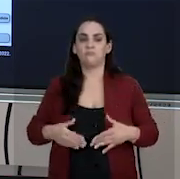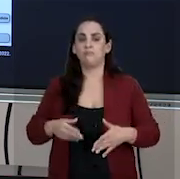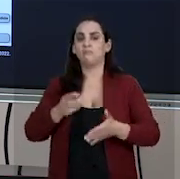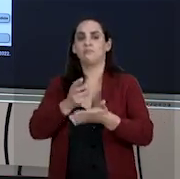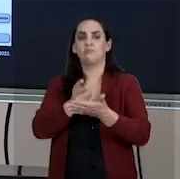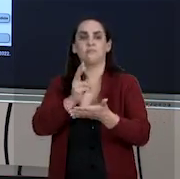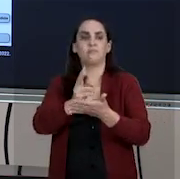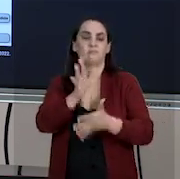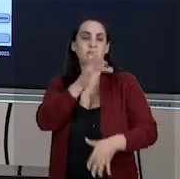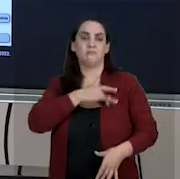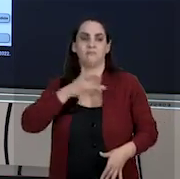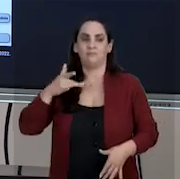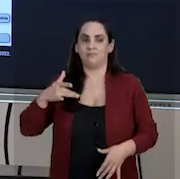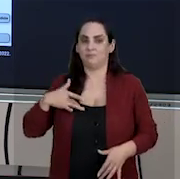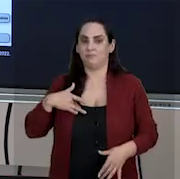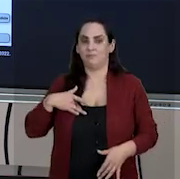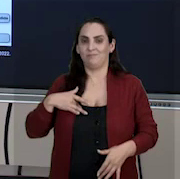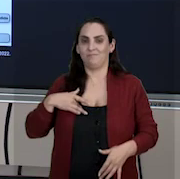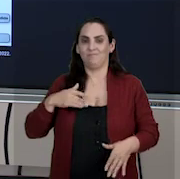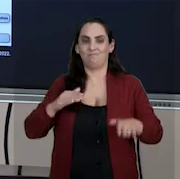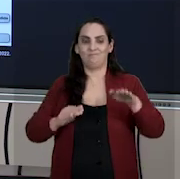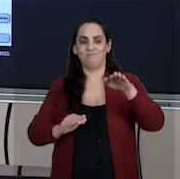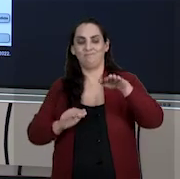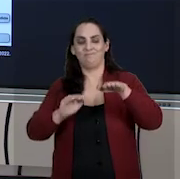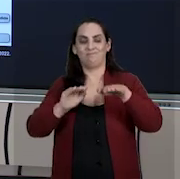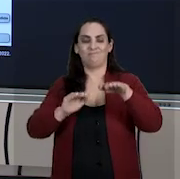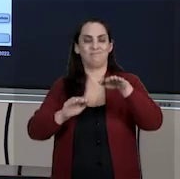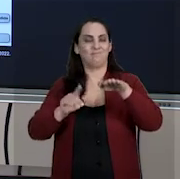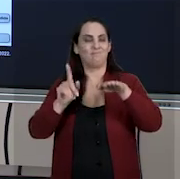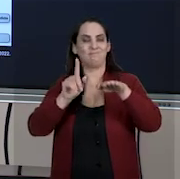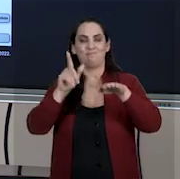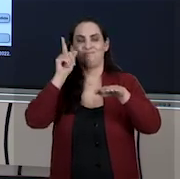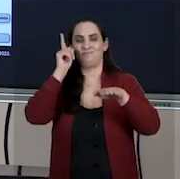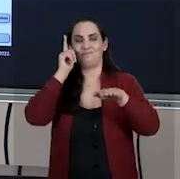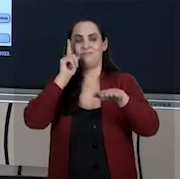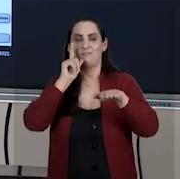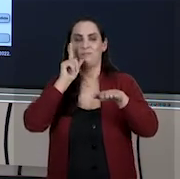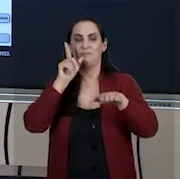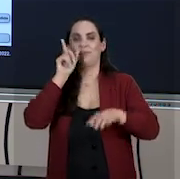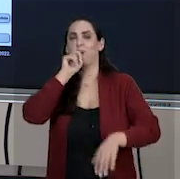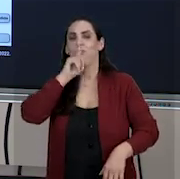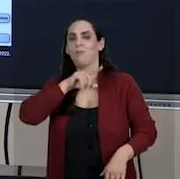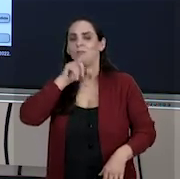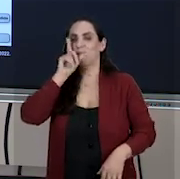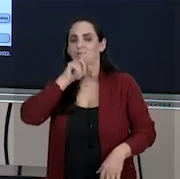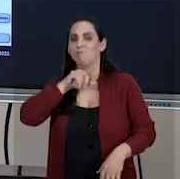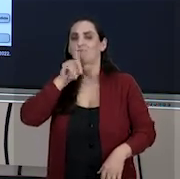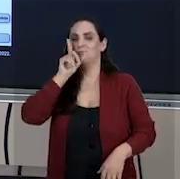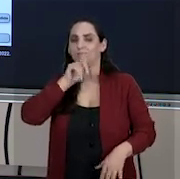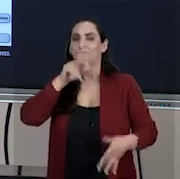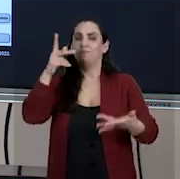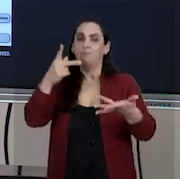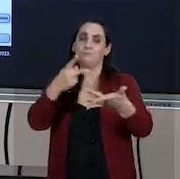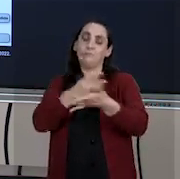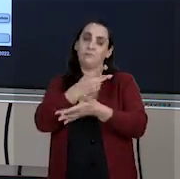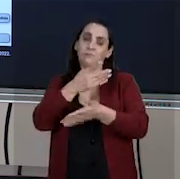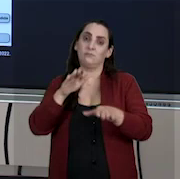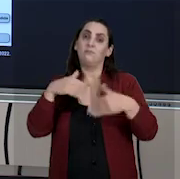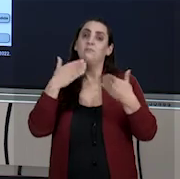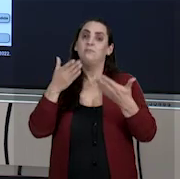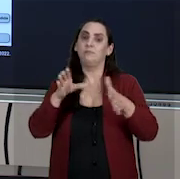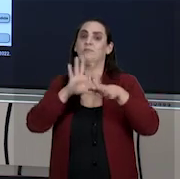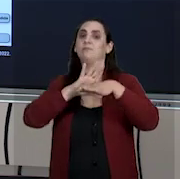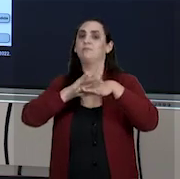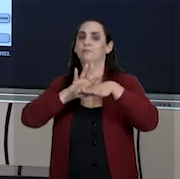continua saudável. Se ele não consegue compensar, ocorre uma falha na compensação, nós vamos ter uma doença